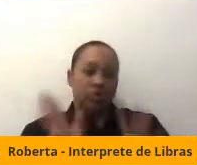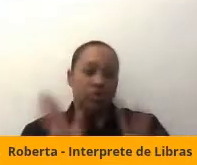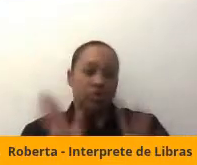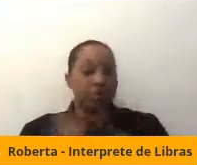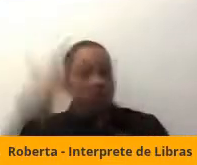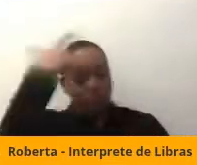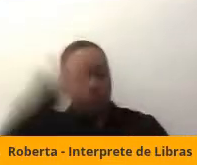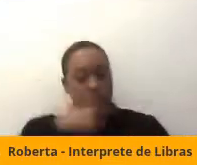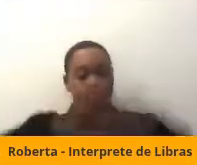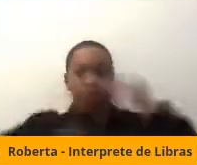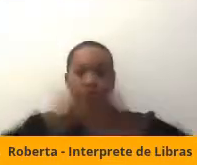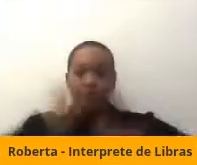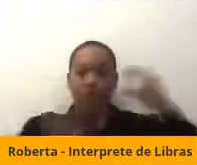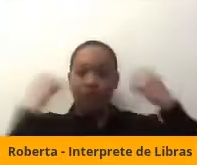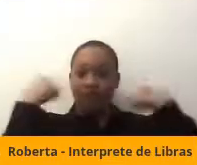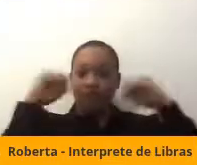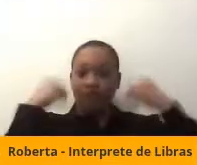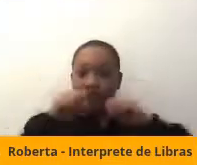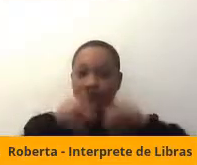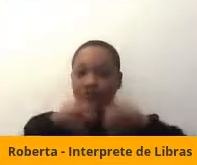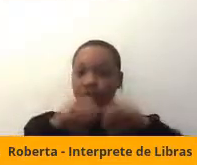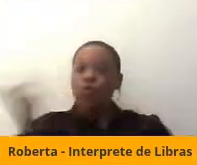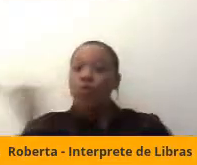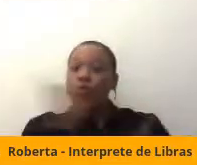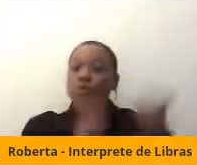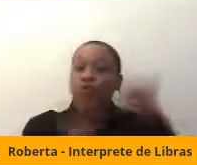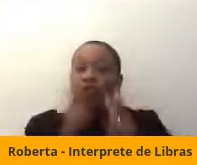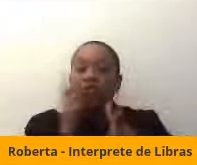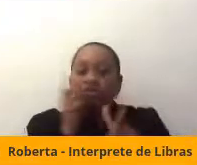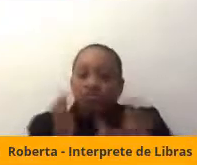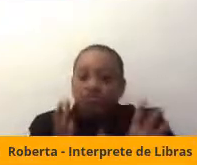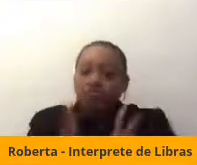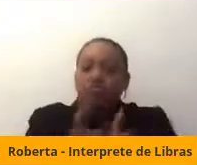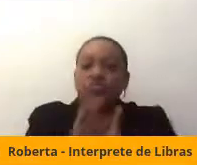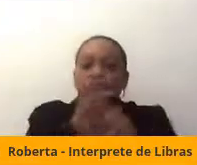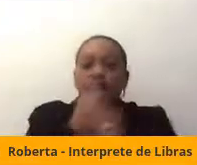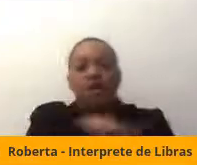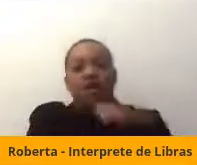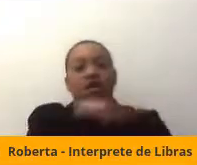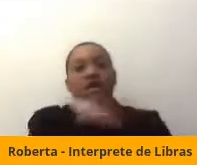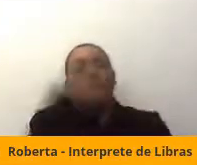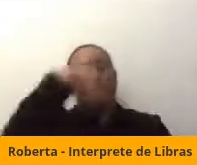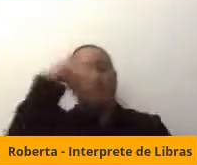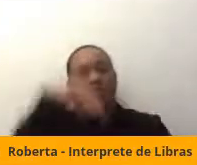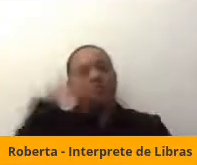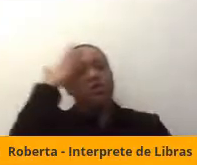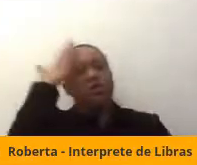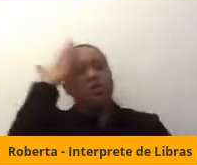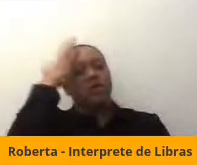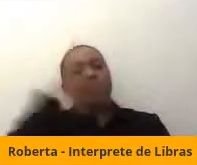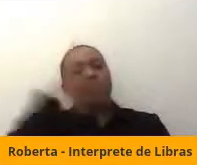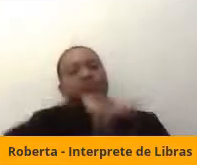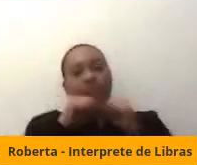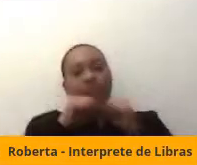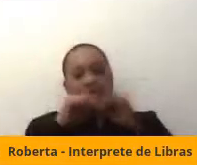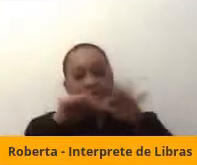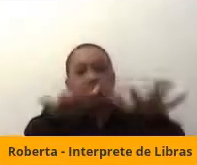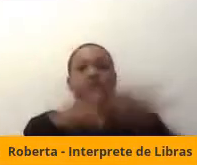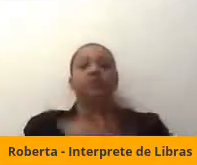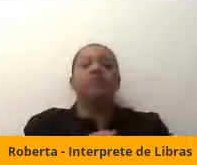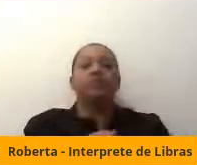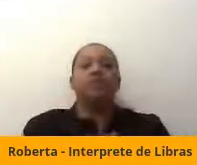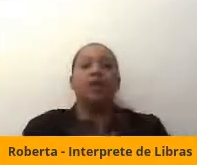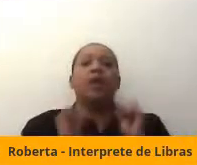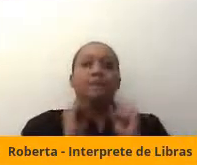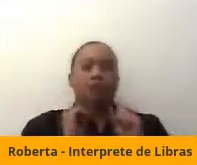uma abordagem matemática de uma epidemia. E aí a gente pode mudar as condições, né, e